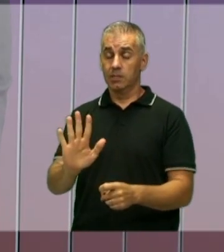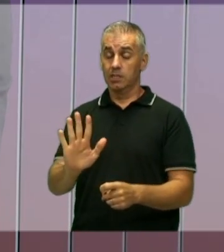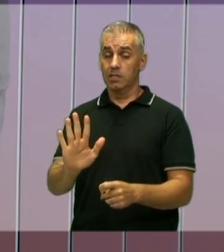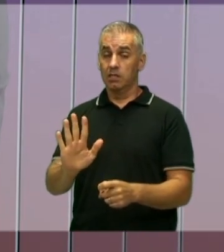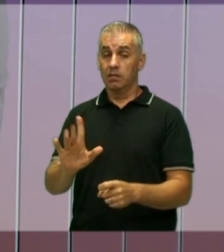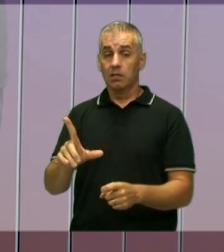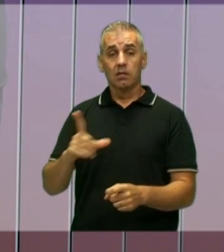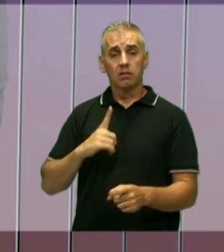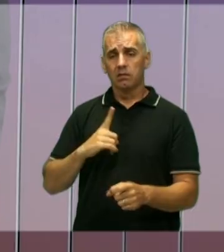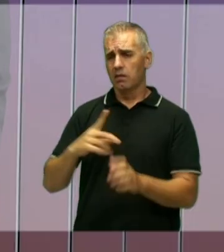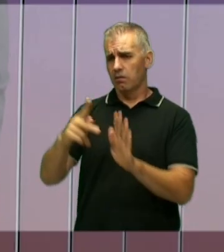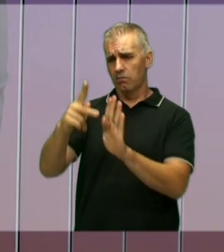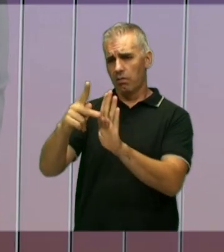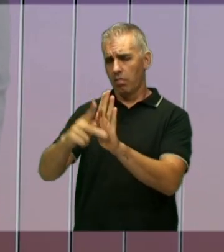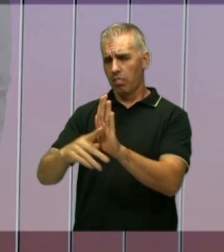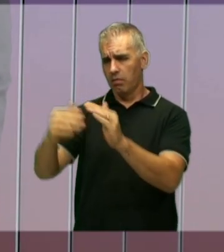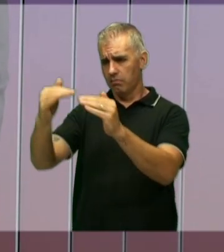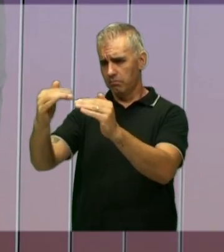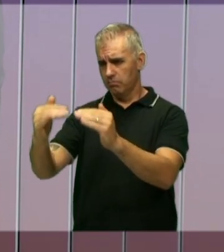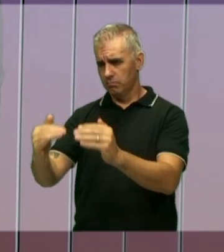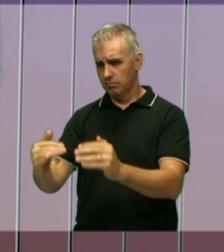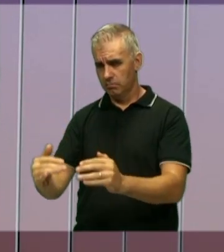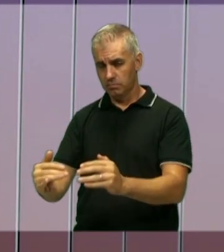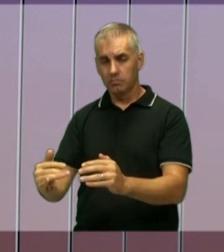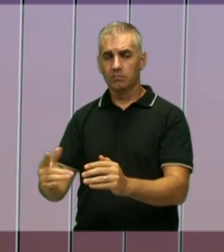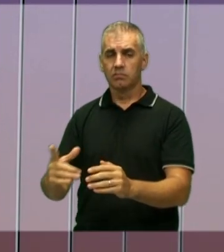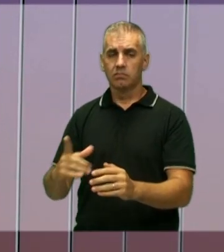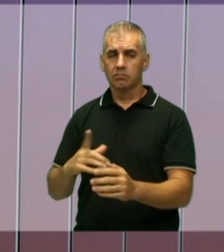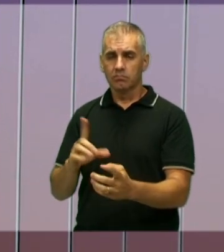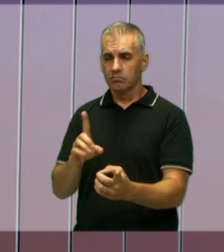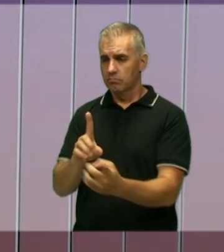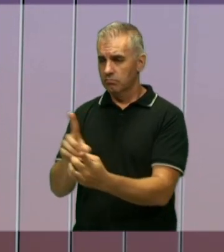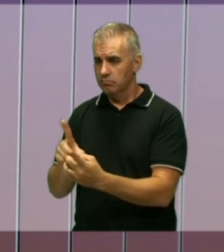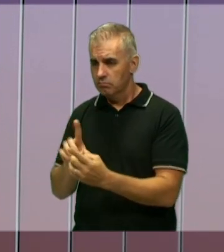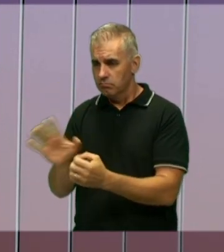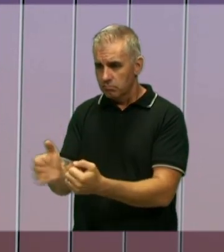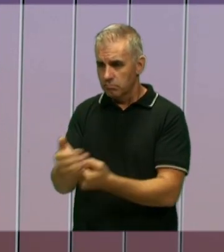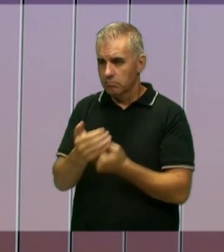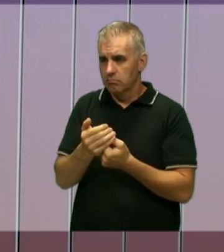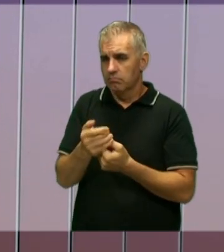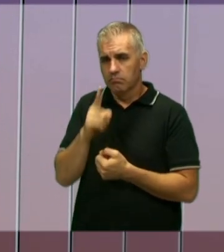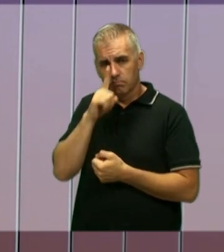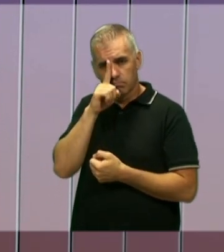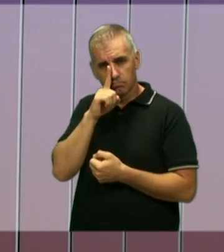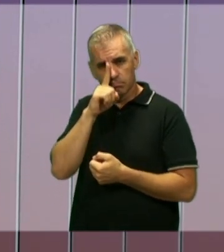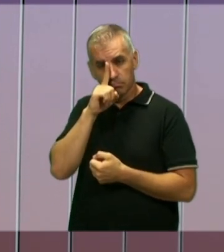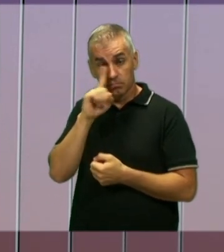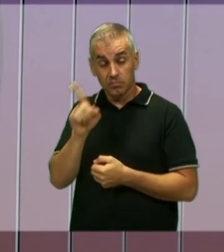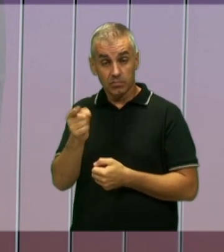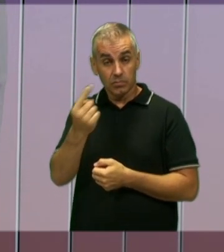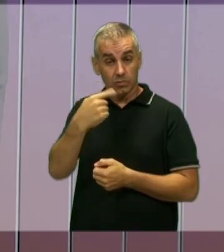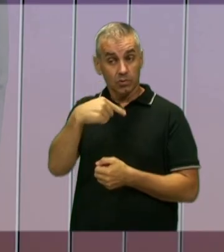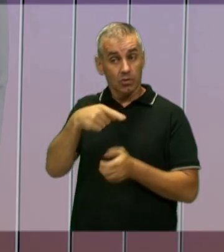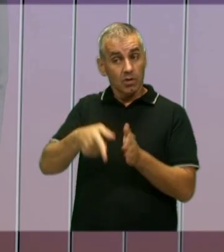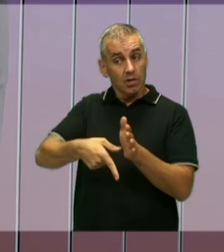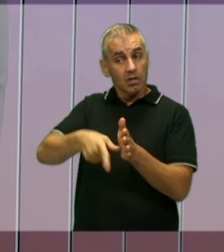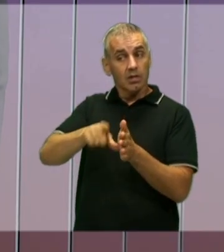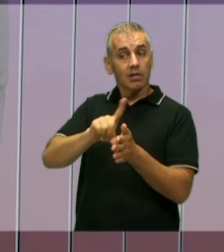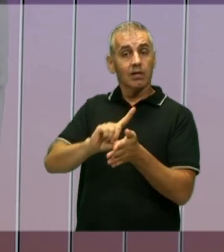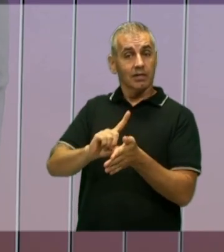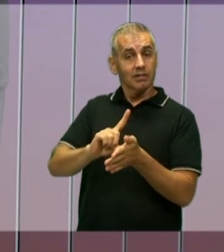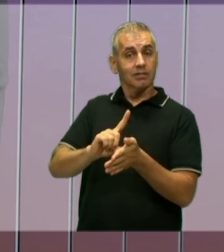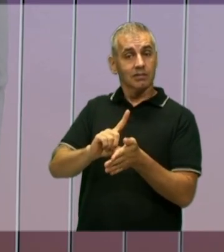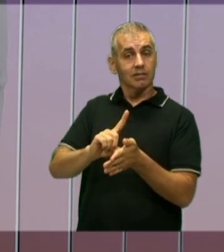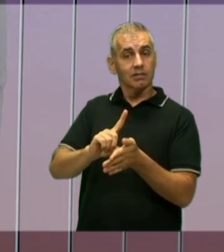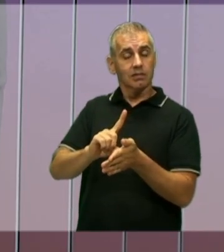aí existe todo um protocolo, né? Protocolo de Manchester, protocolo de acolhimento, classificação de risco, qualquer um. Eu estou falando aqui do tempo de espera